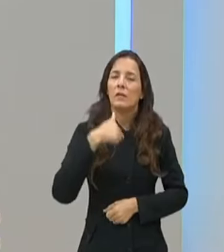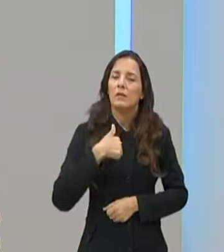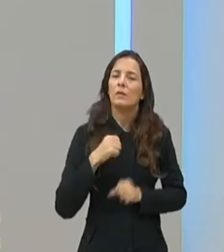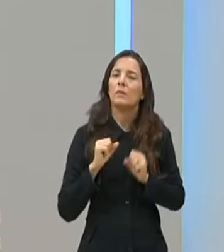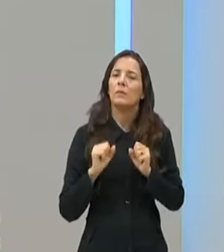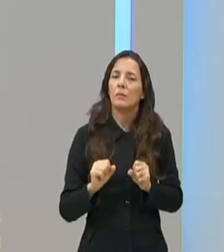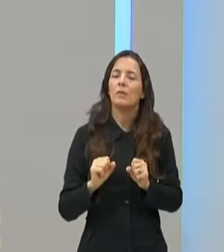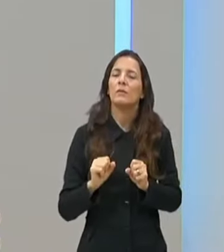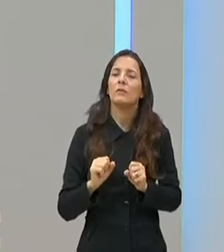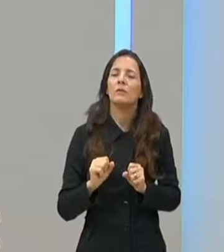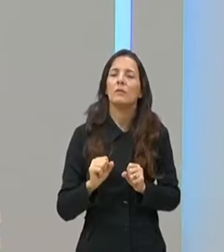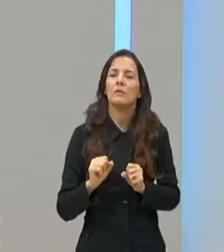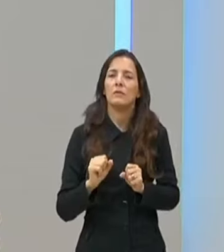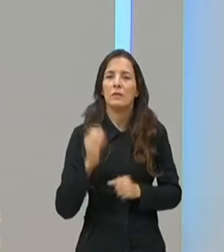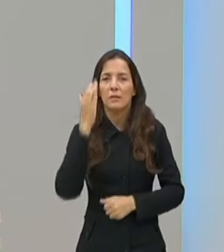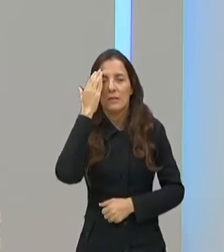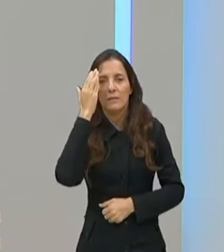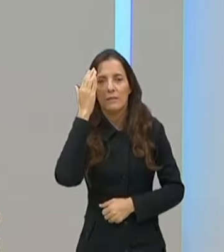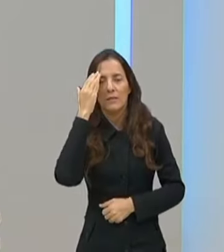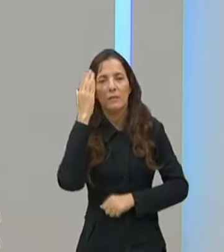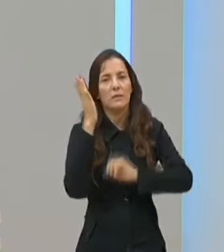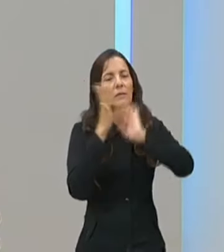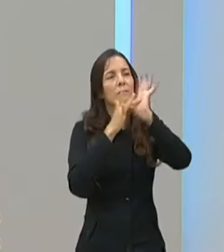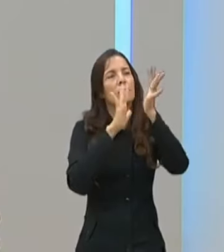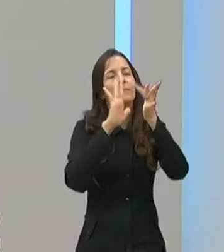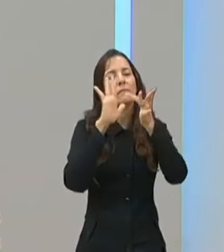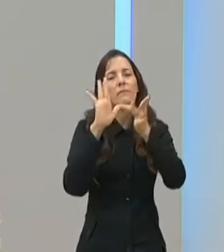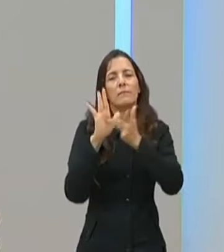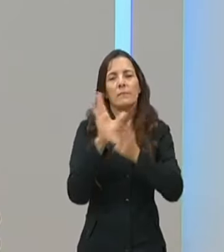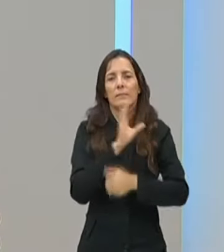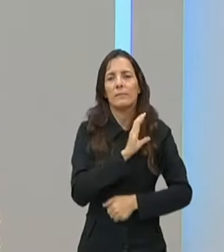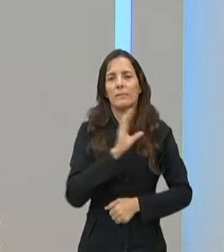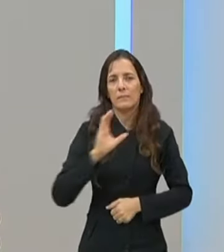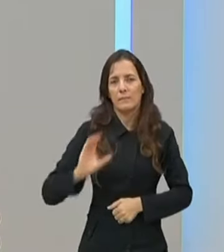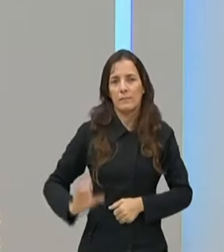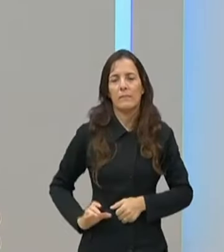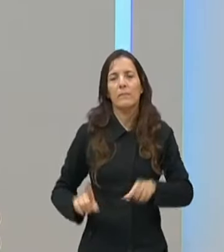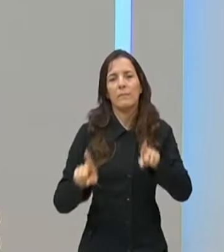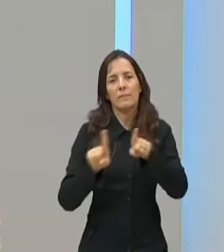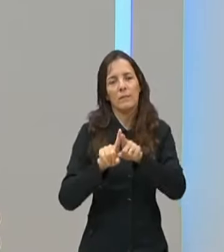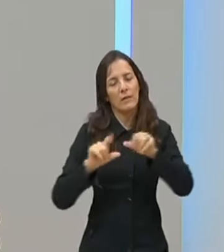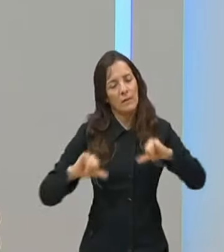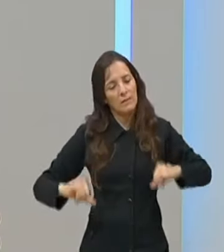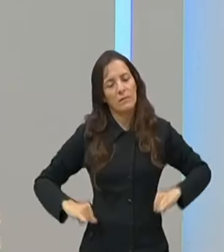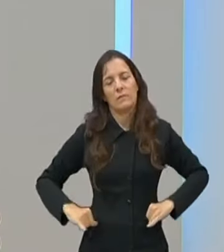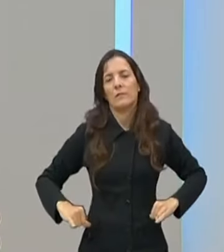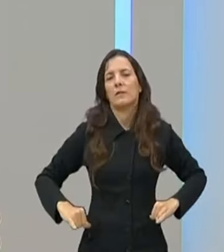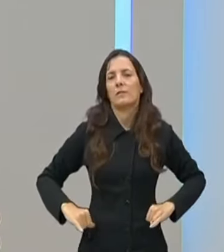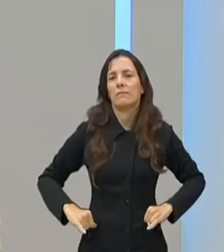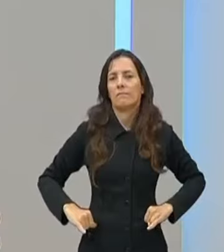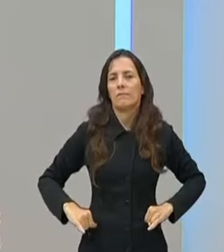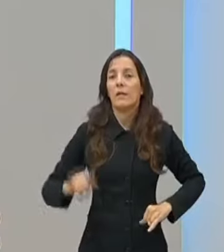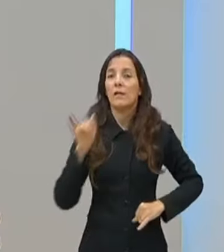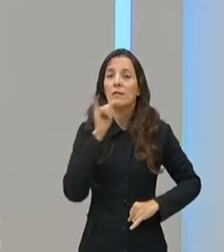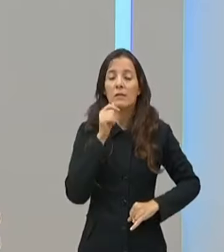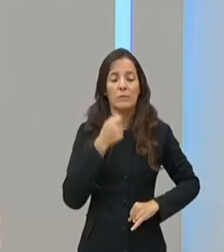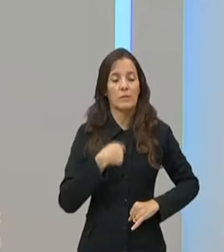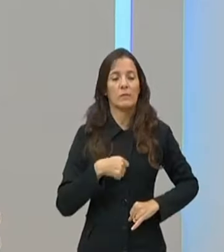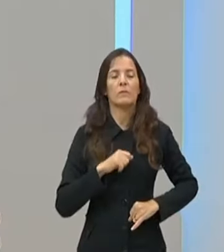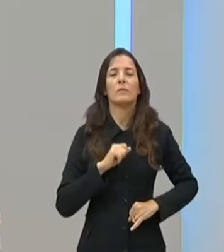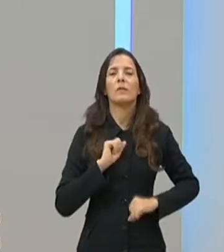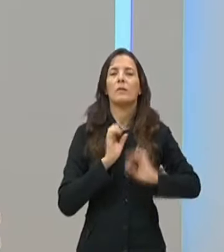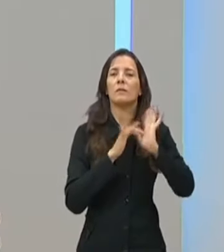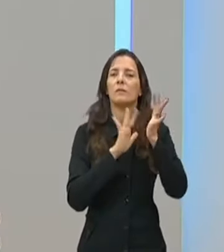poderia usar muitos textos bíblicos para provar que Jesus é o nosso exemplo em meio